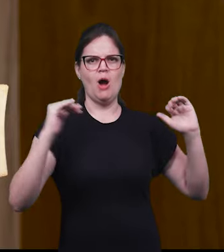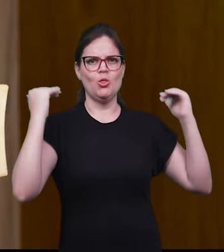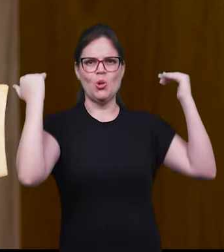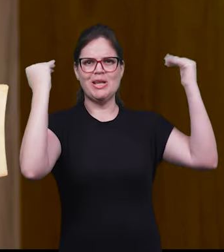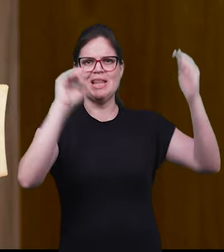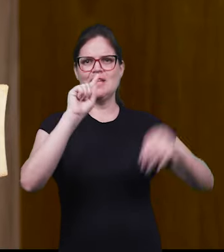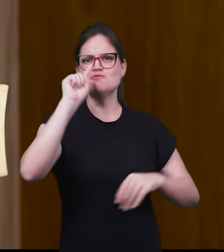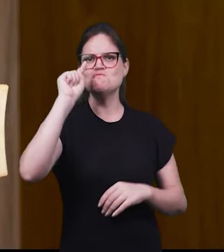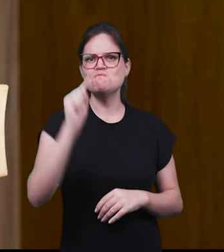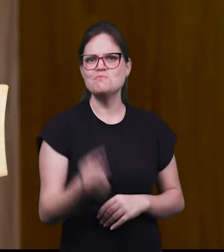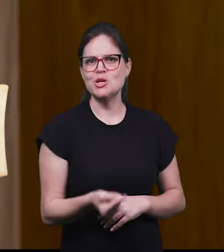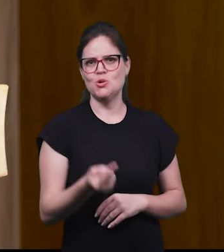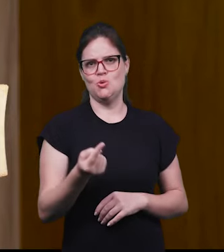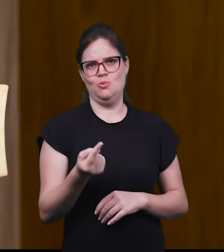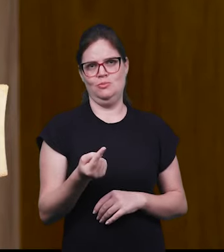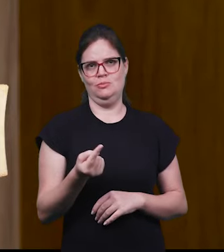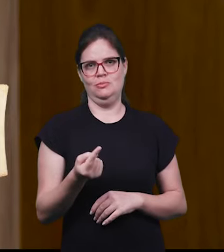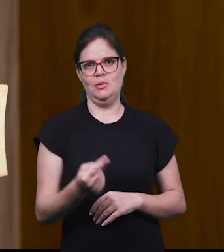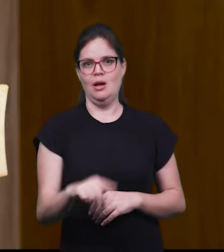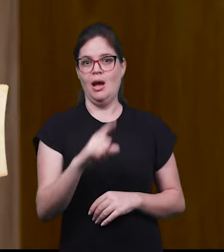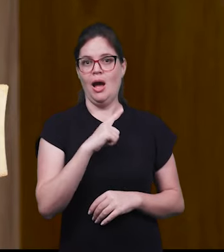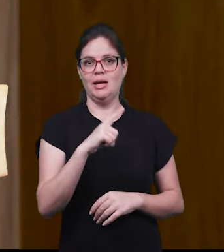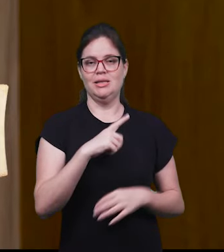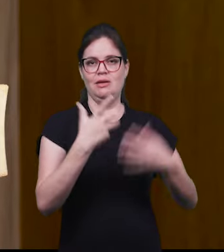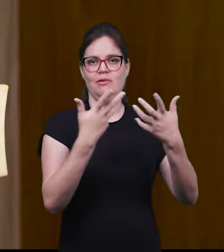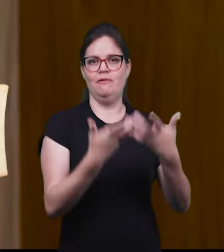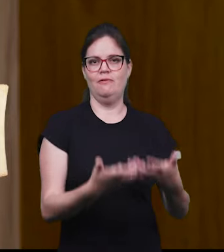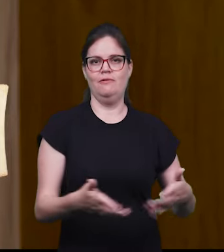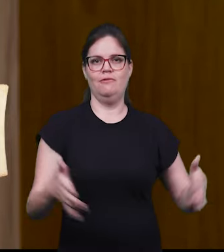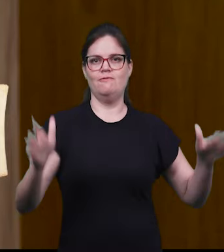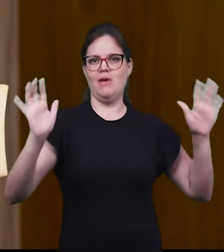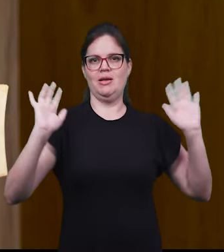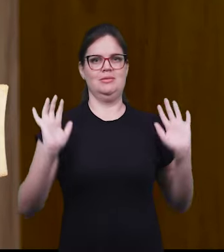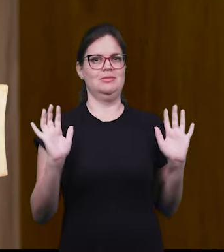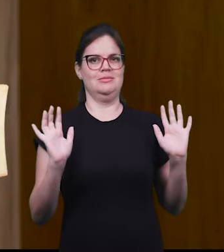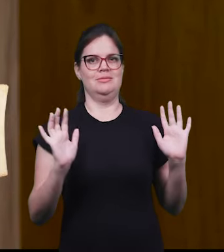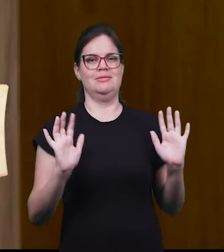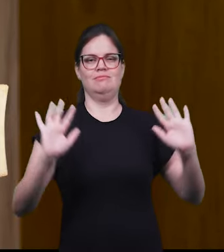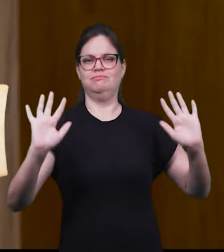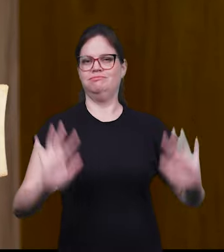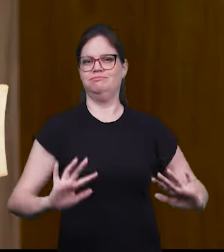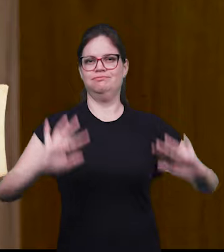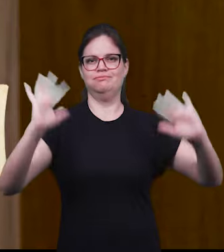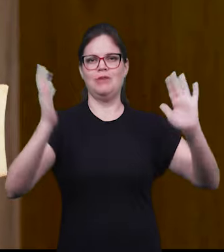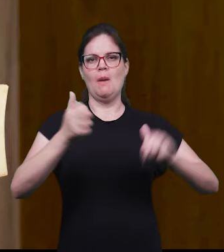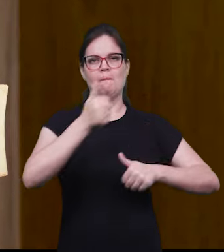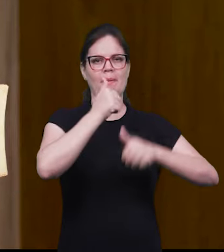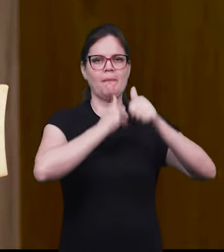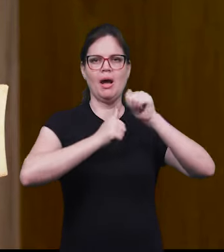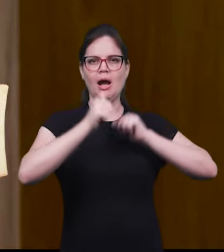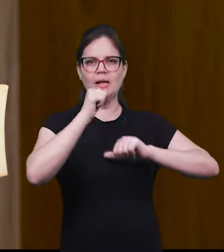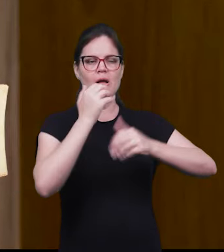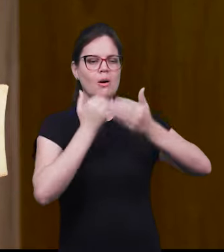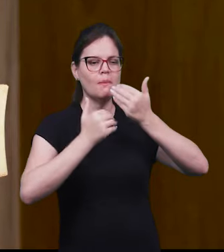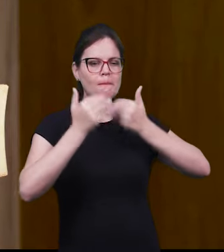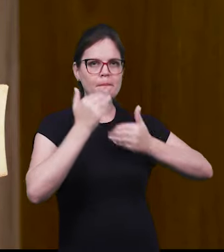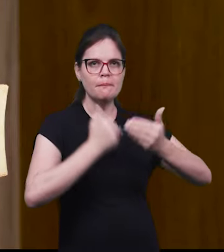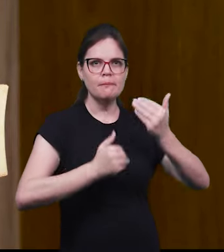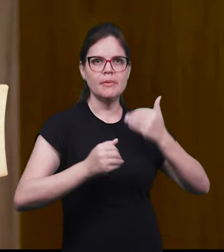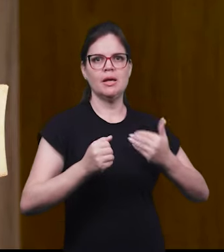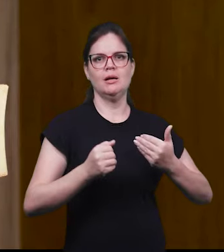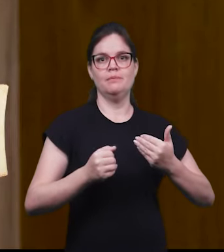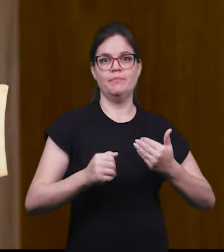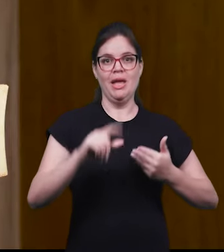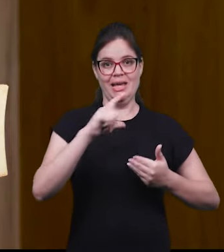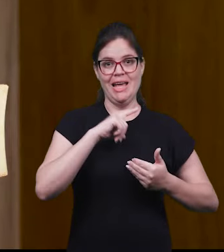grandes. Então, eles estavam no meio da festa, né? E estavam ali bebendo, inclusive com os